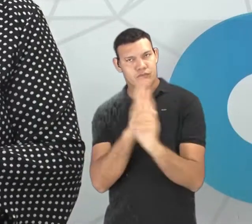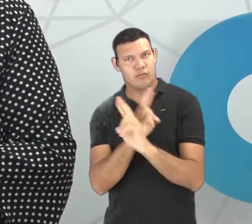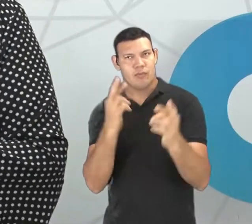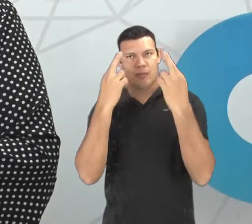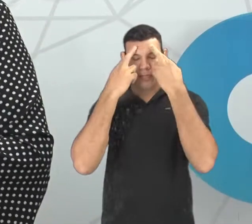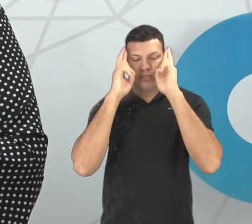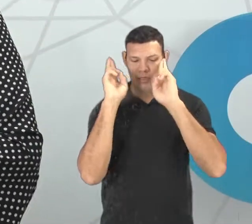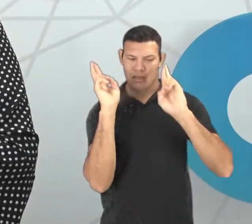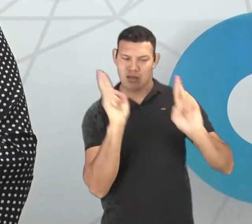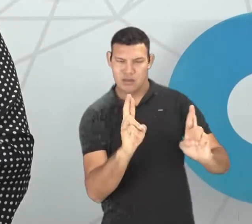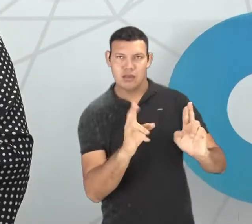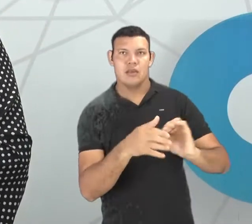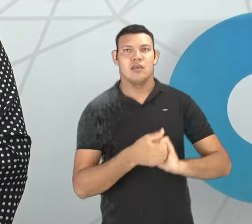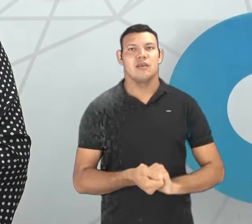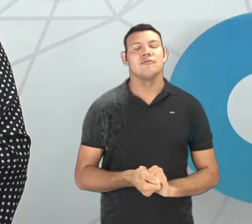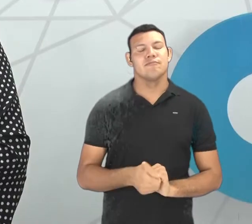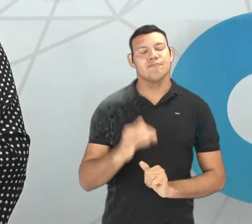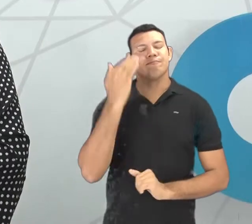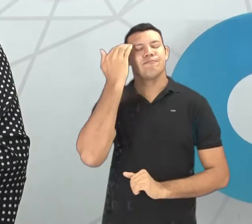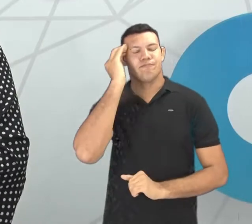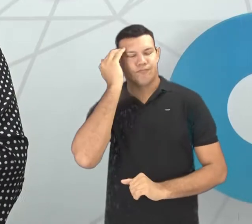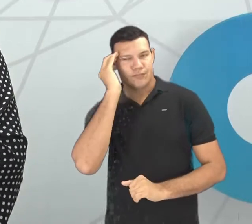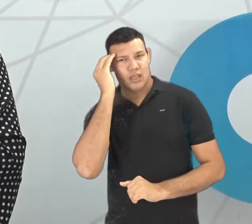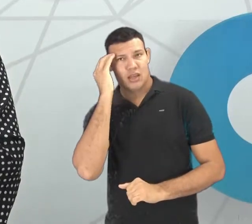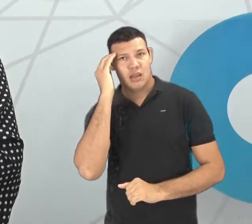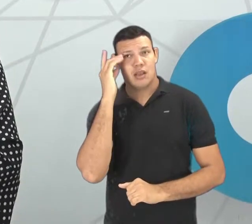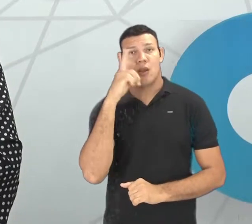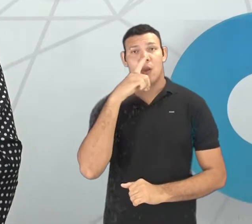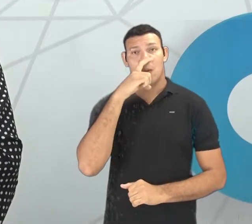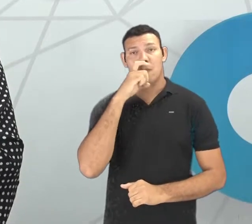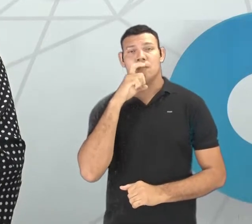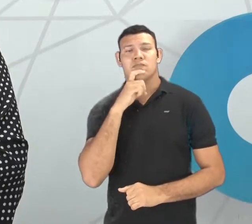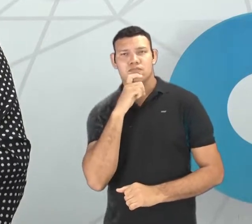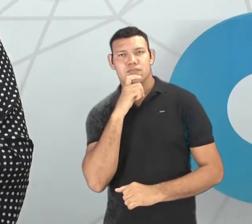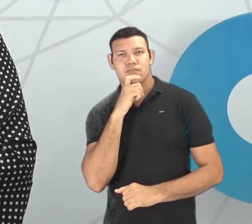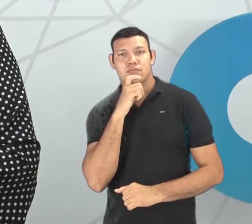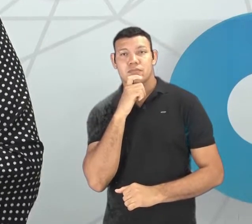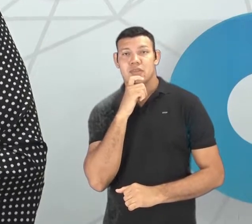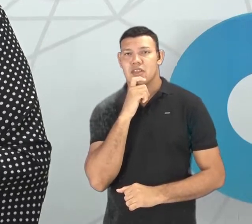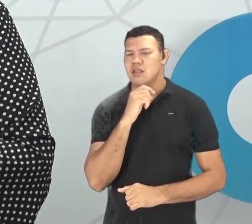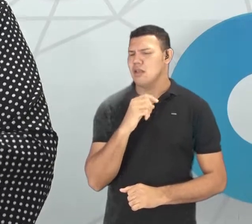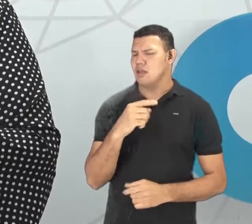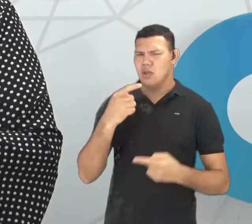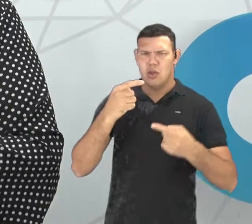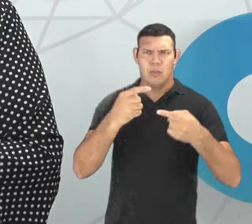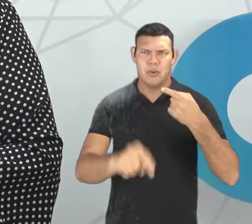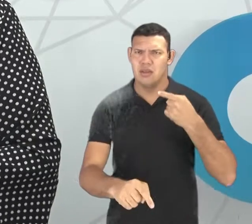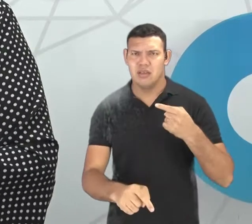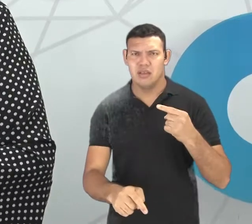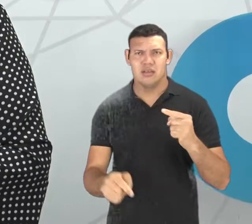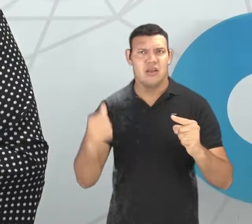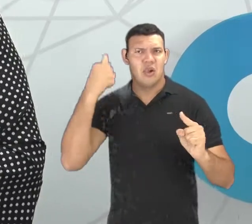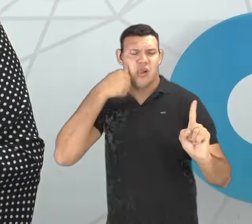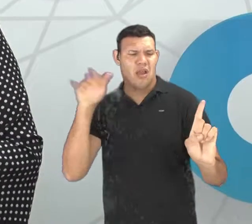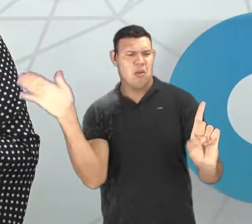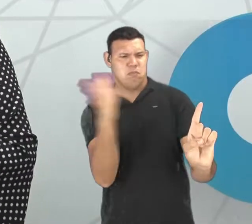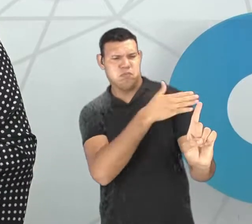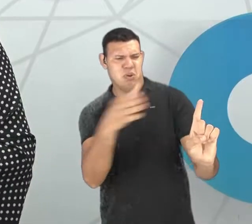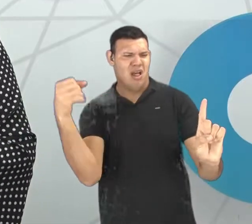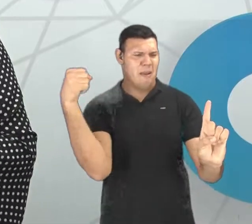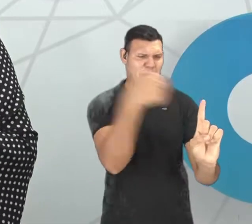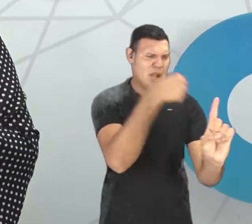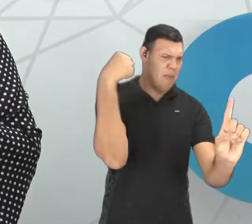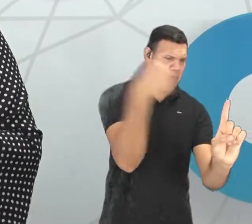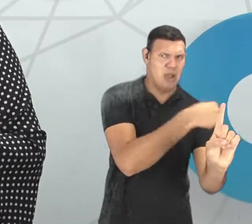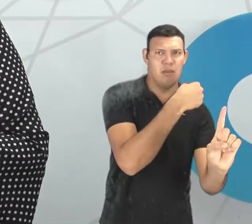principalmente compreender que os pais não podem bater na sua mulher, agredir a sua mulher. Por